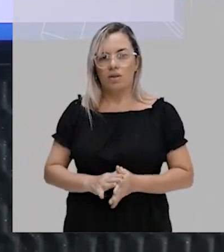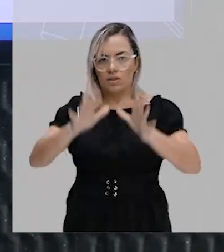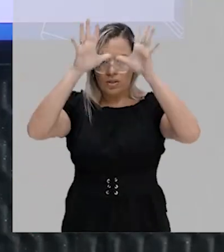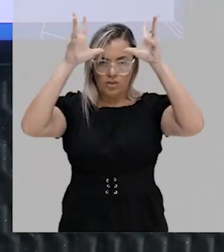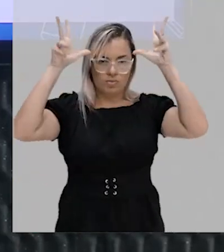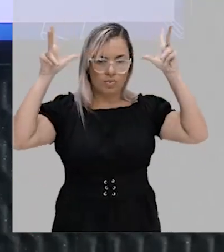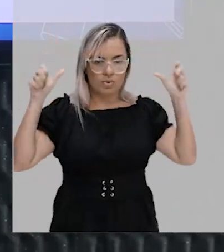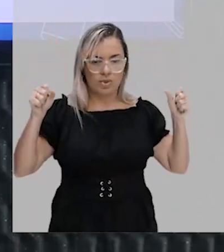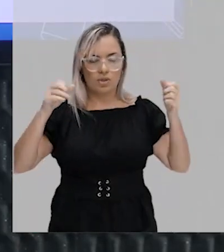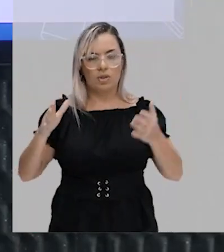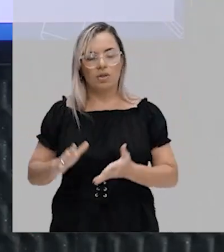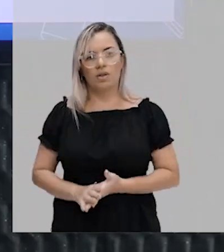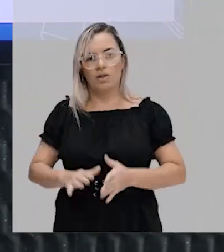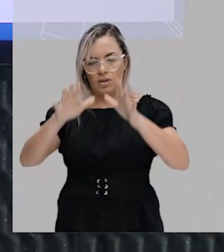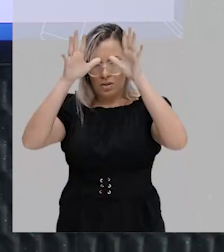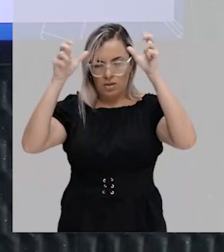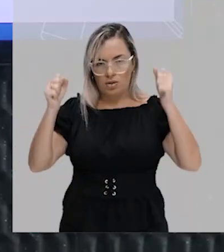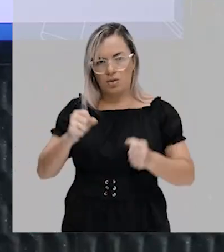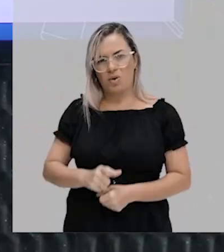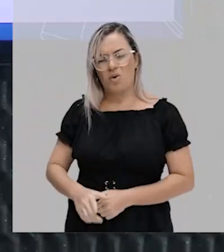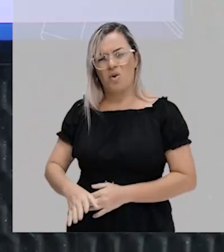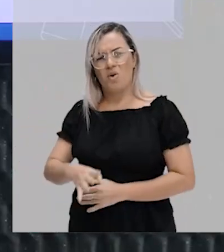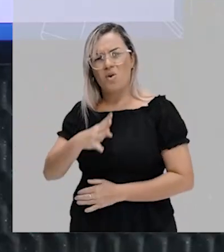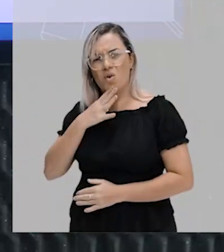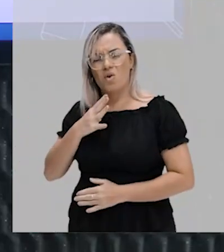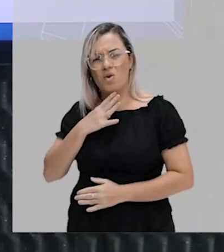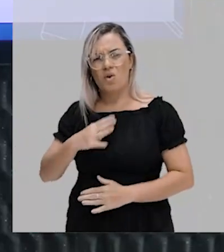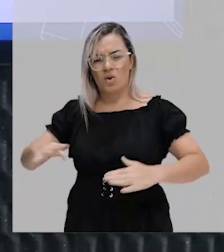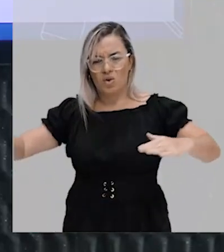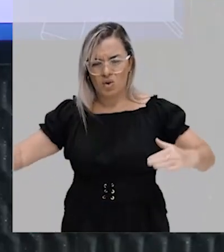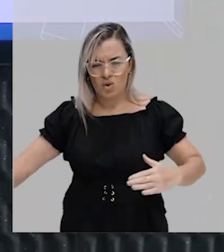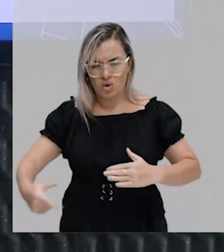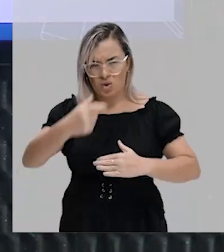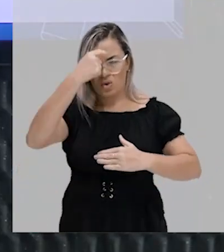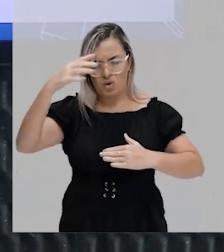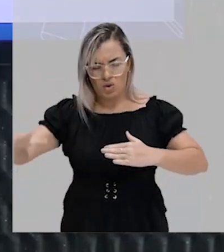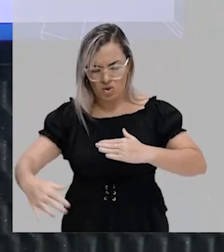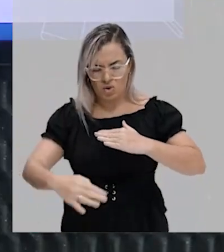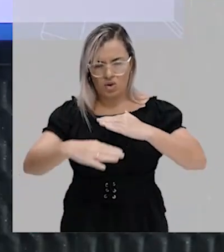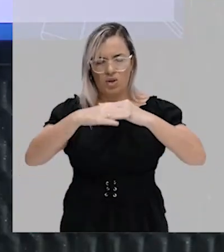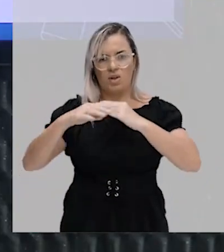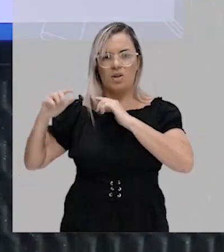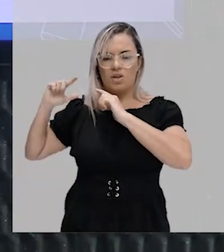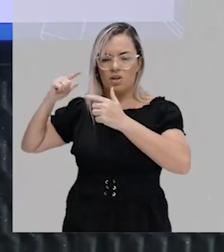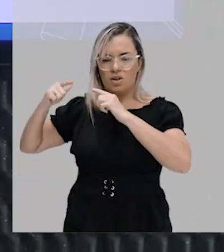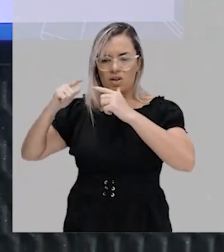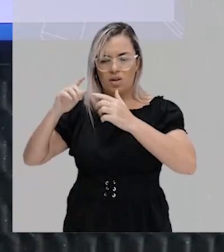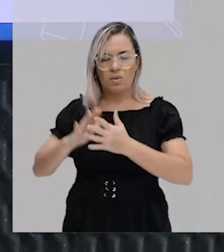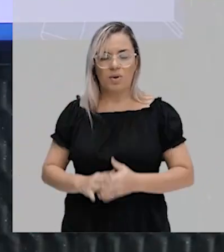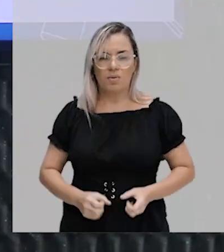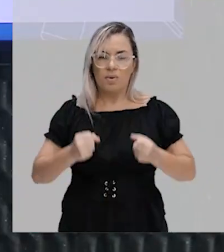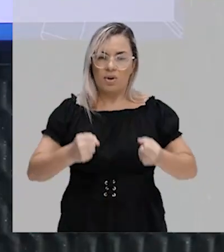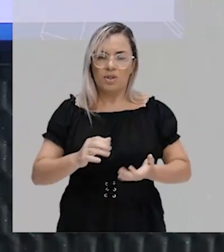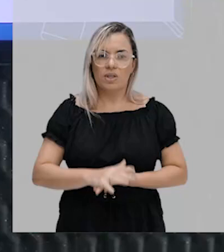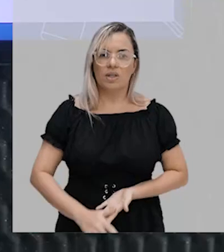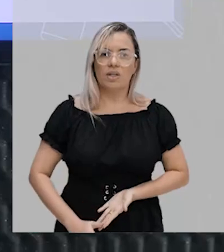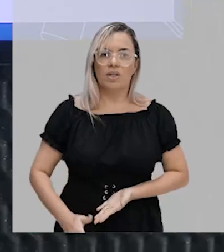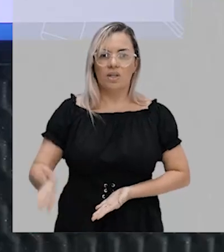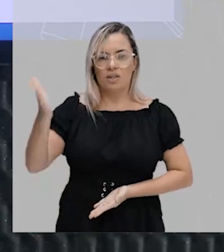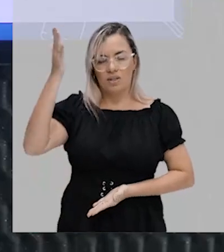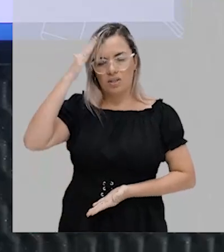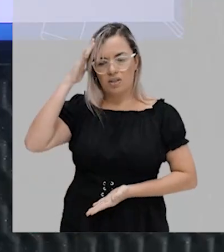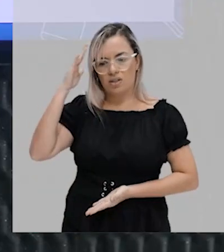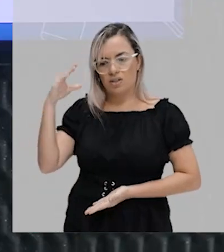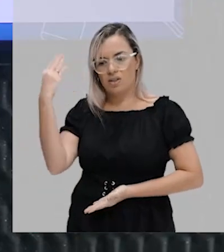desfazer-se do conhecimento do senso comum e da tradição para poder entender cientificamente